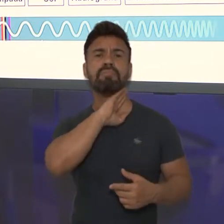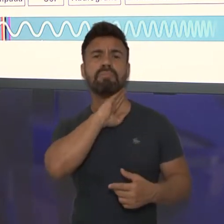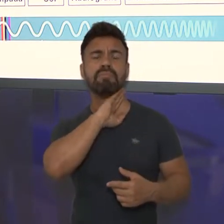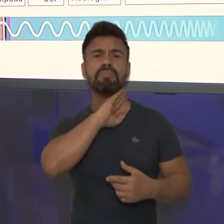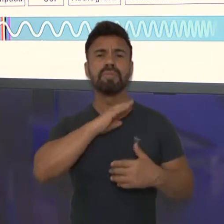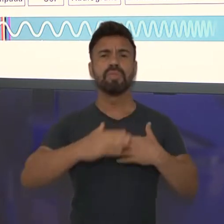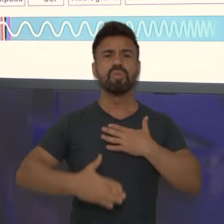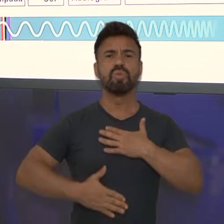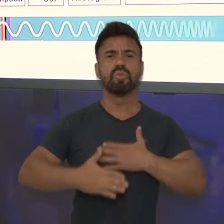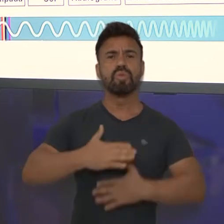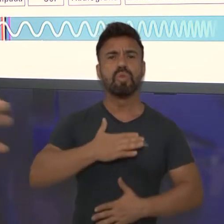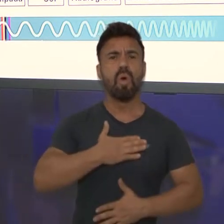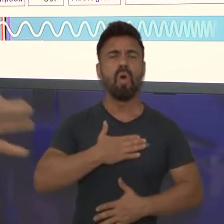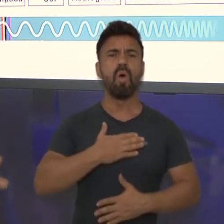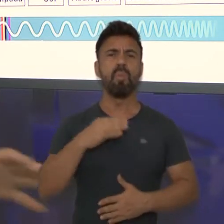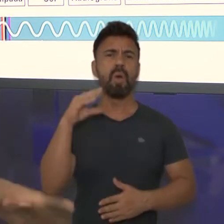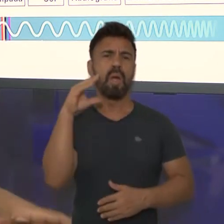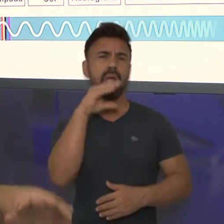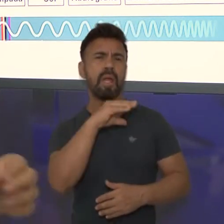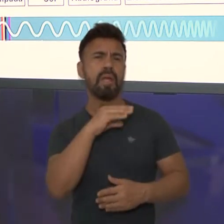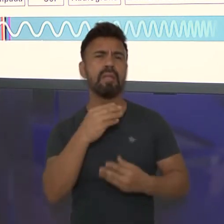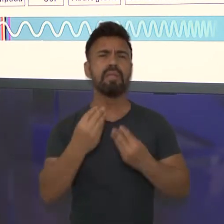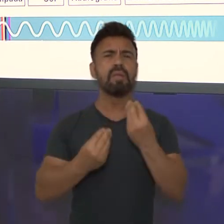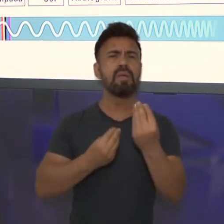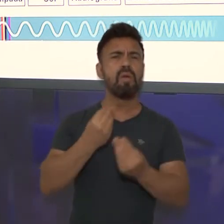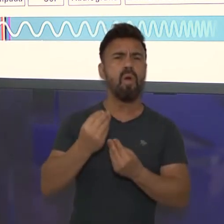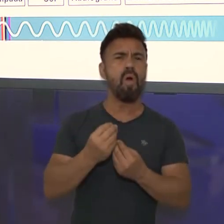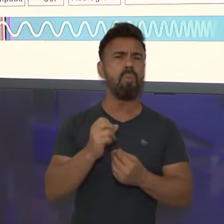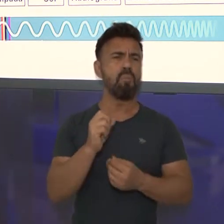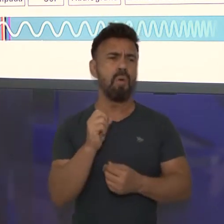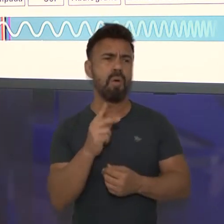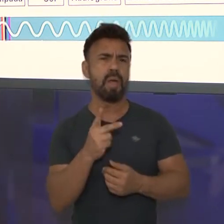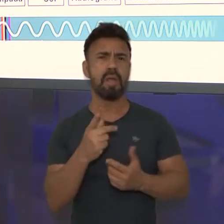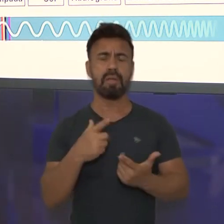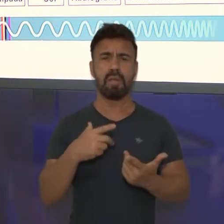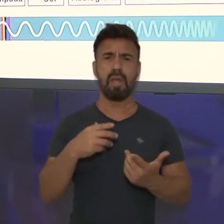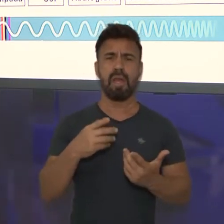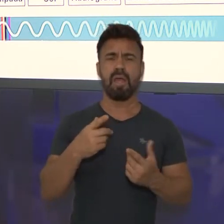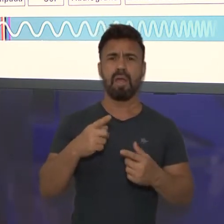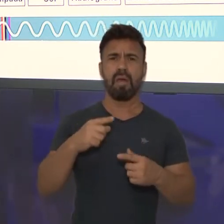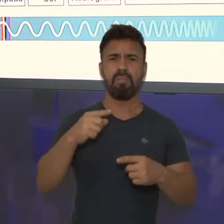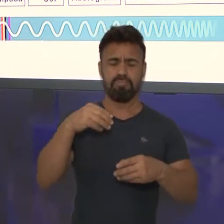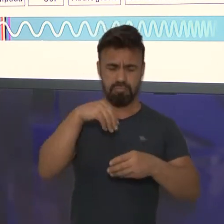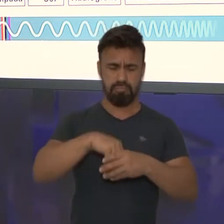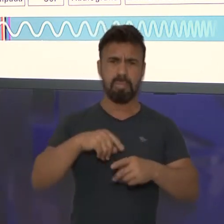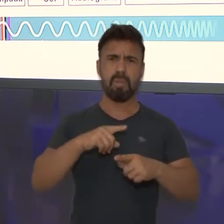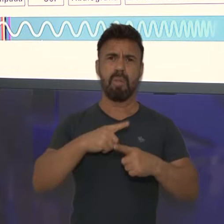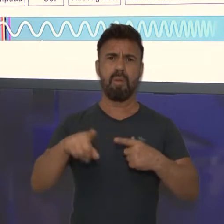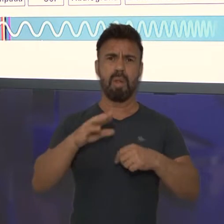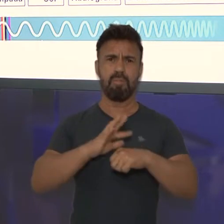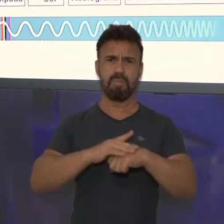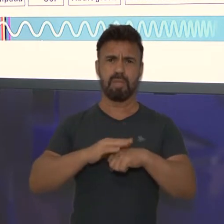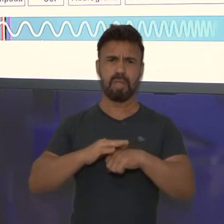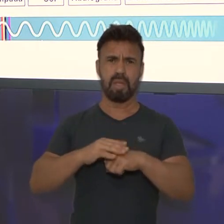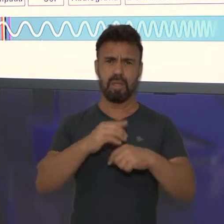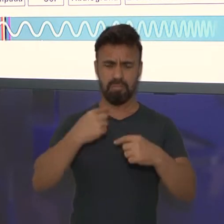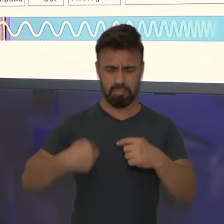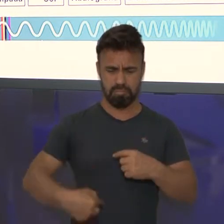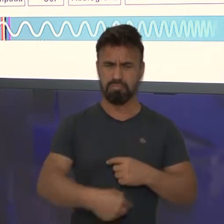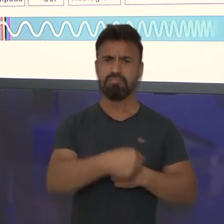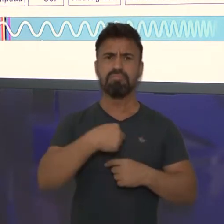corpo, né, para ver se está tudo ok. Porque, às vezes, quando acontece um caso de inflamação, aquela região onde a inflamação